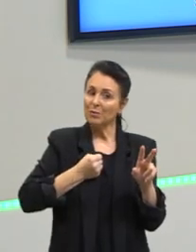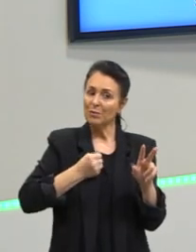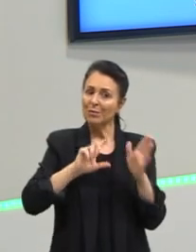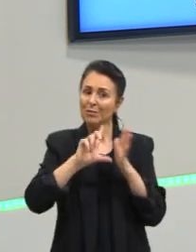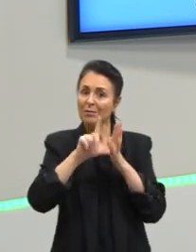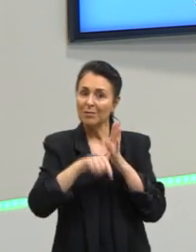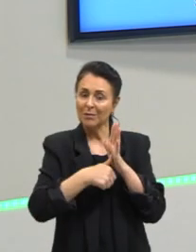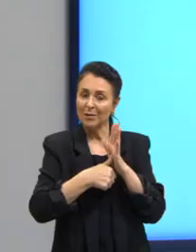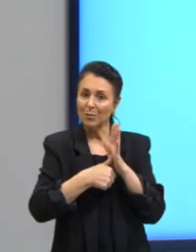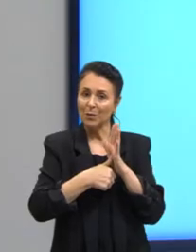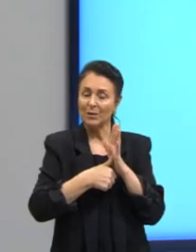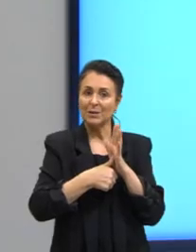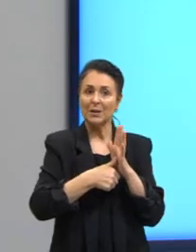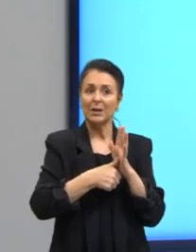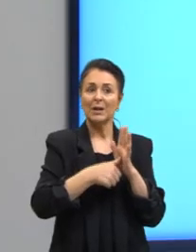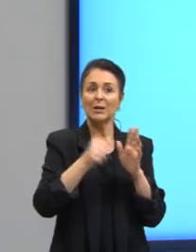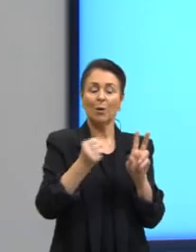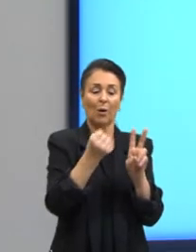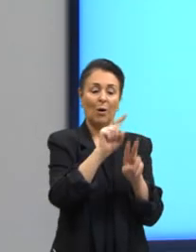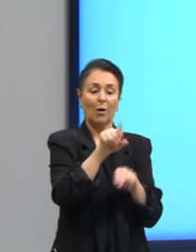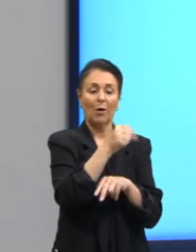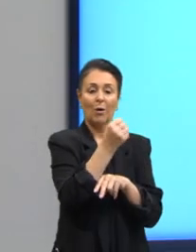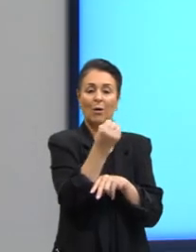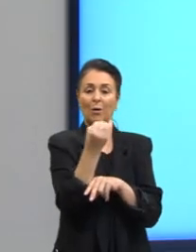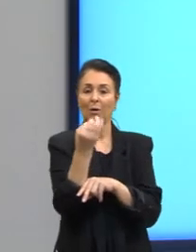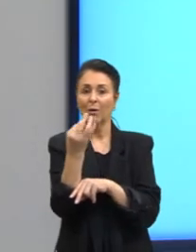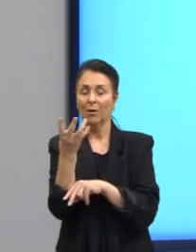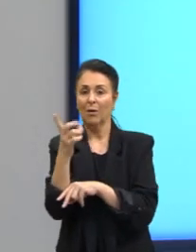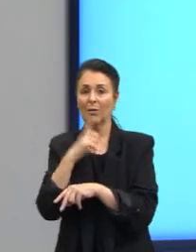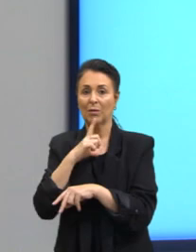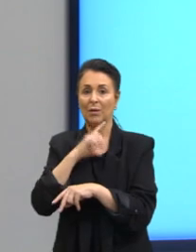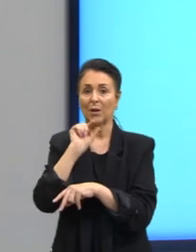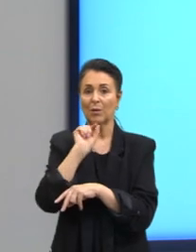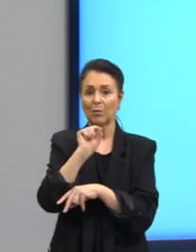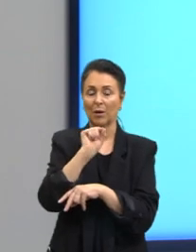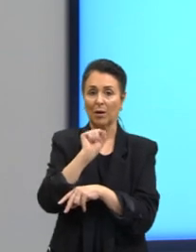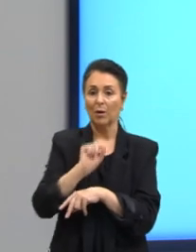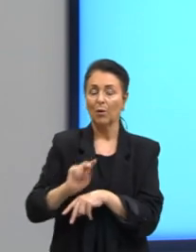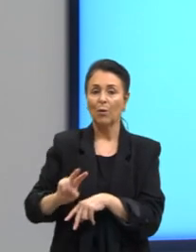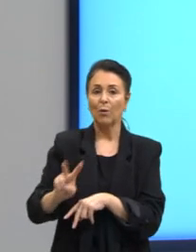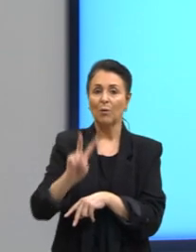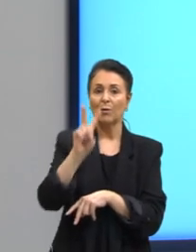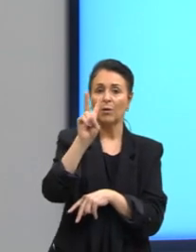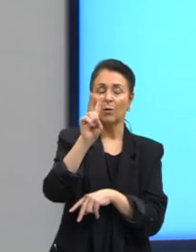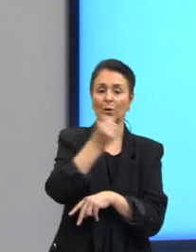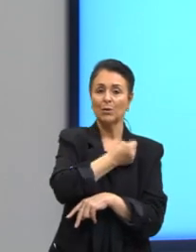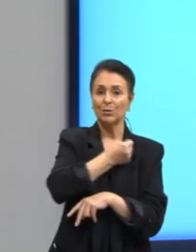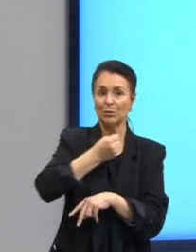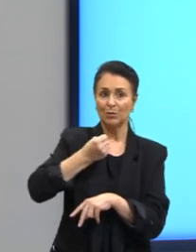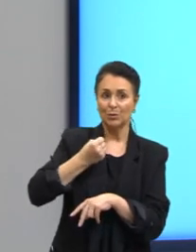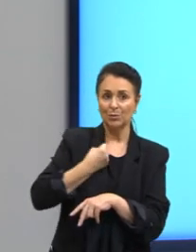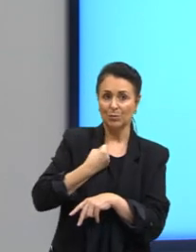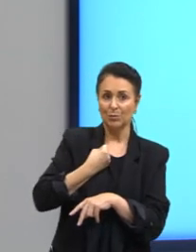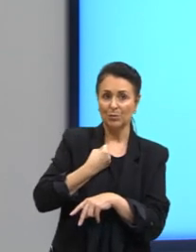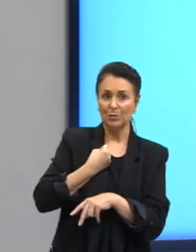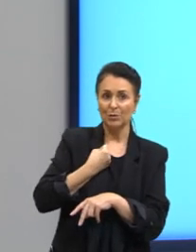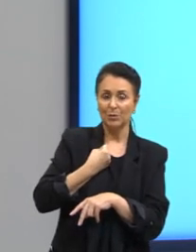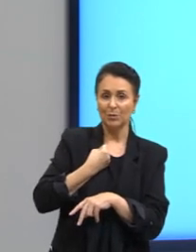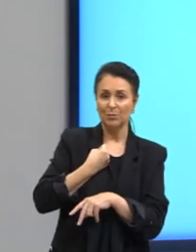aqui nessa numeração nessa dízimo Aqui nós temos o que é um valor certo valores números